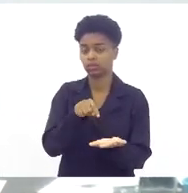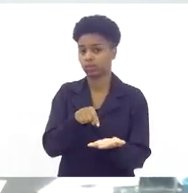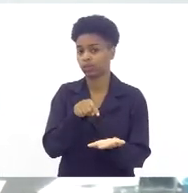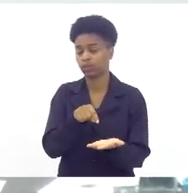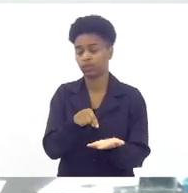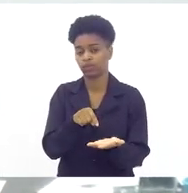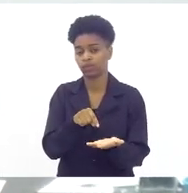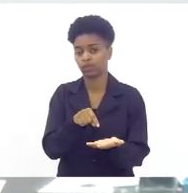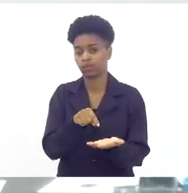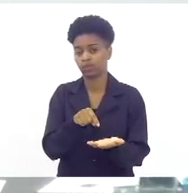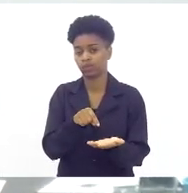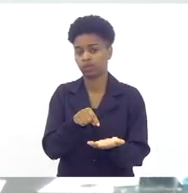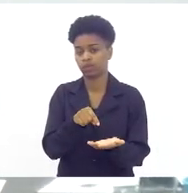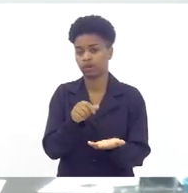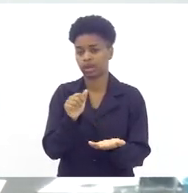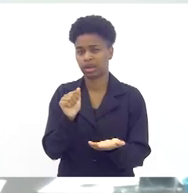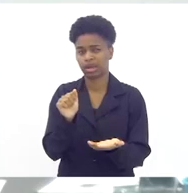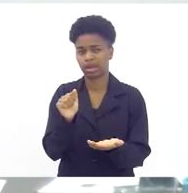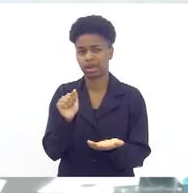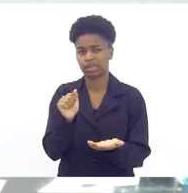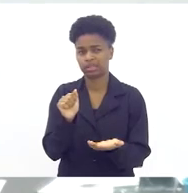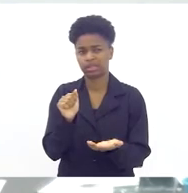que é a